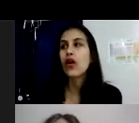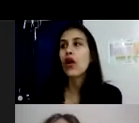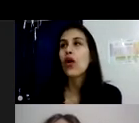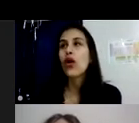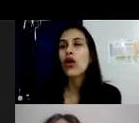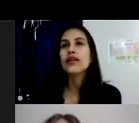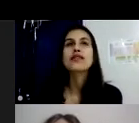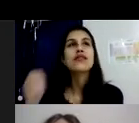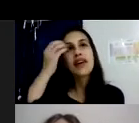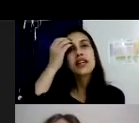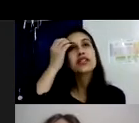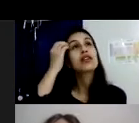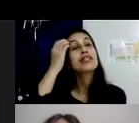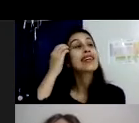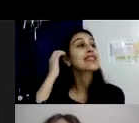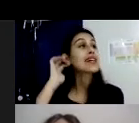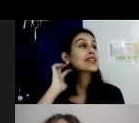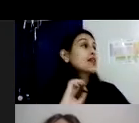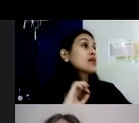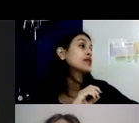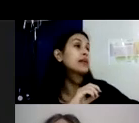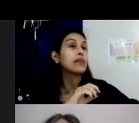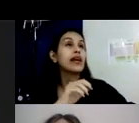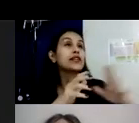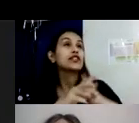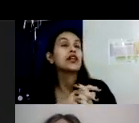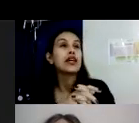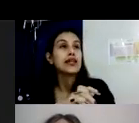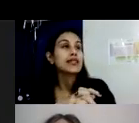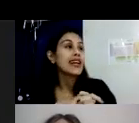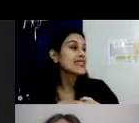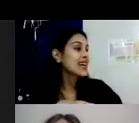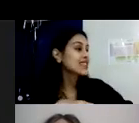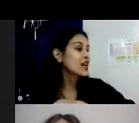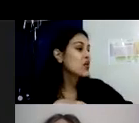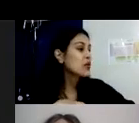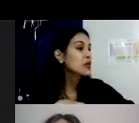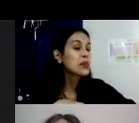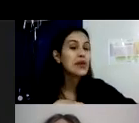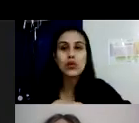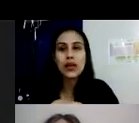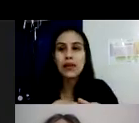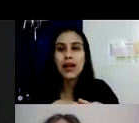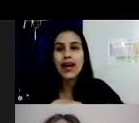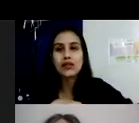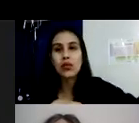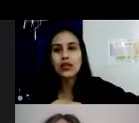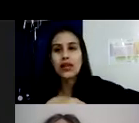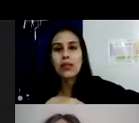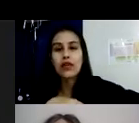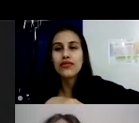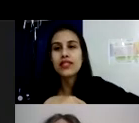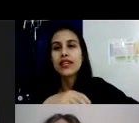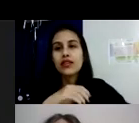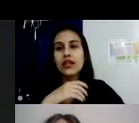tá? Olhem e vejam, será que essa casa tem muito tapete? Será que essa casa está com muito piso quebrado, coisa